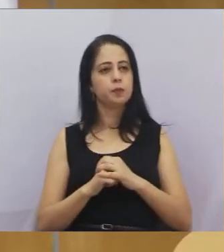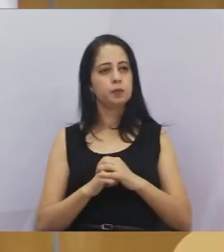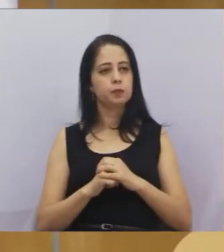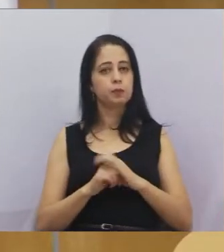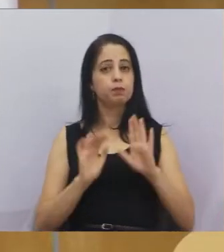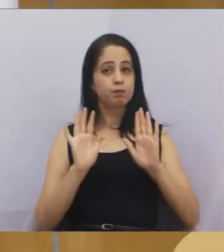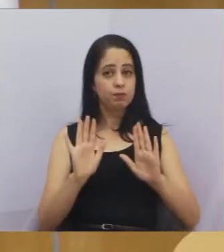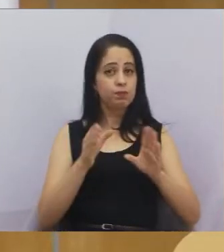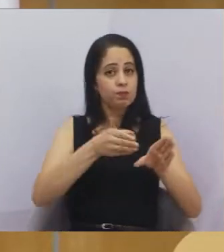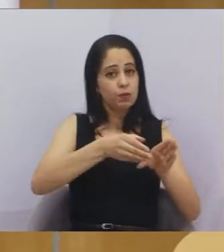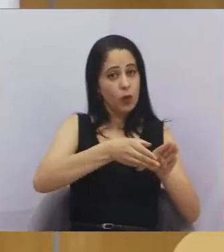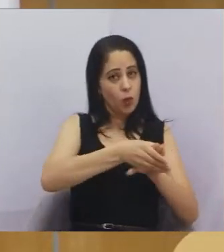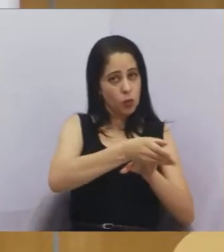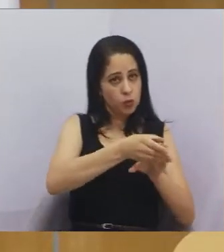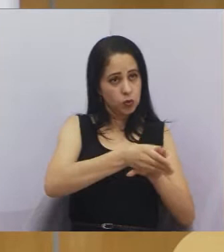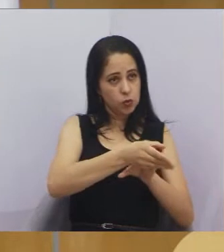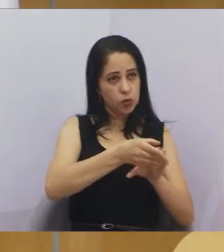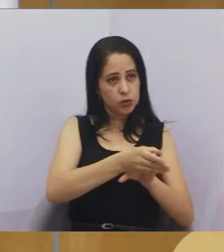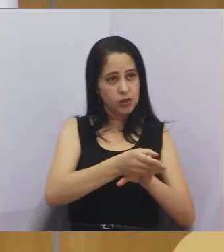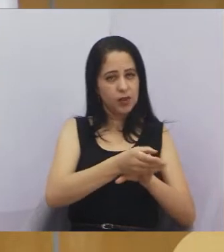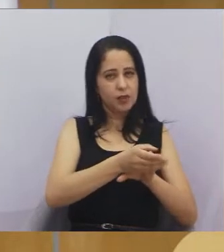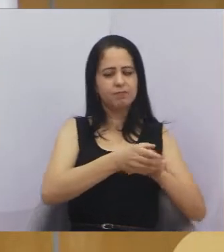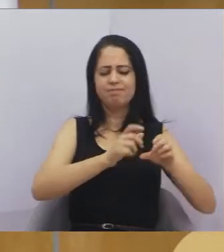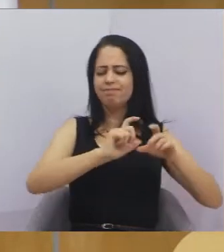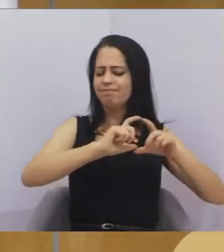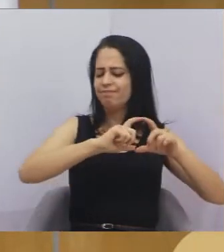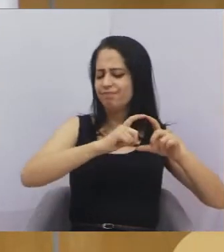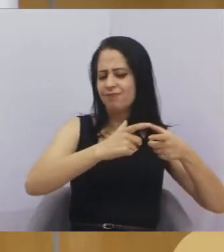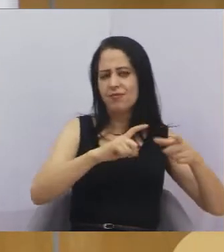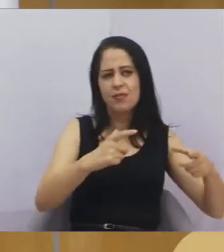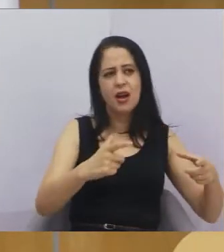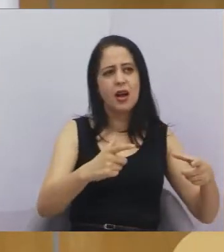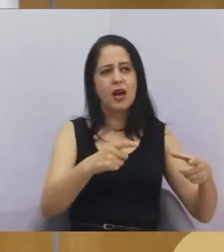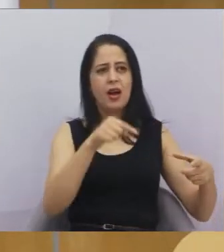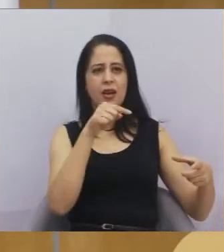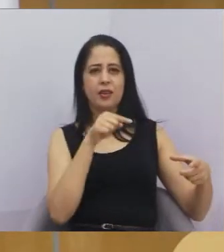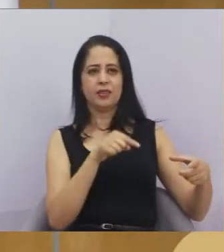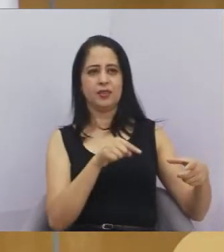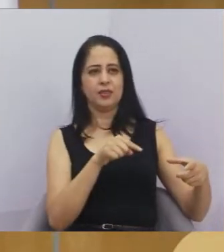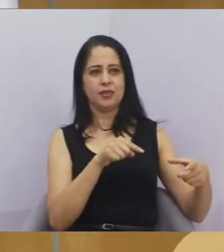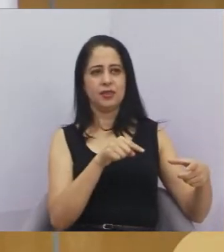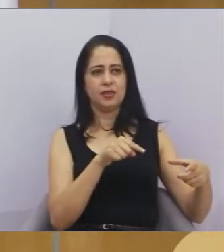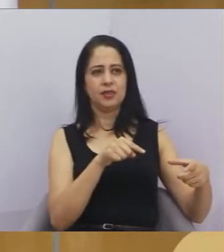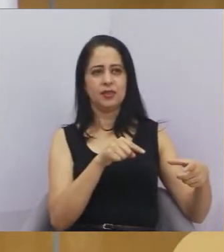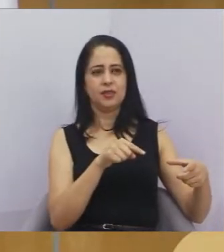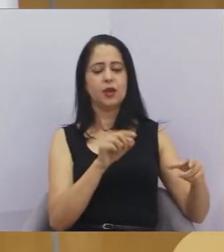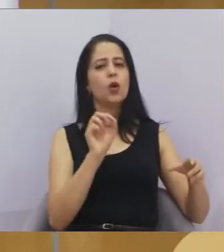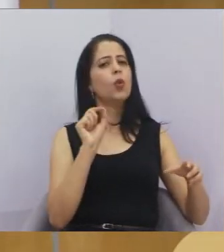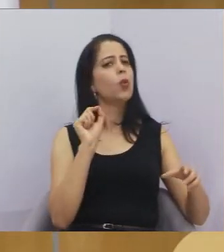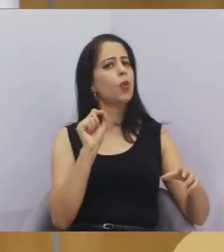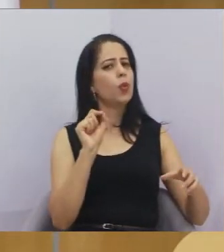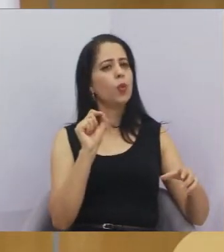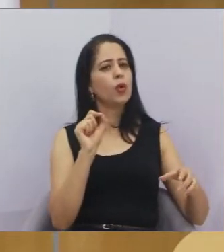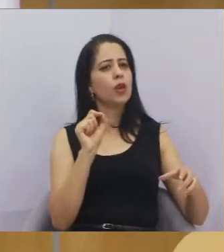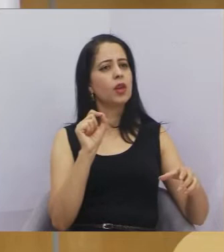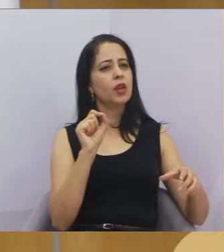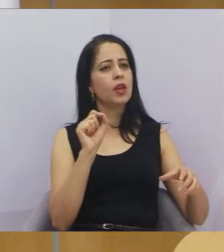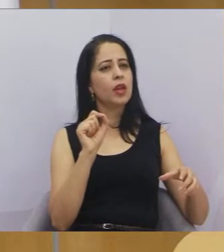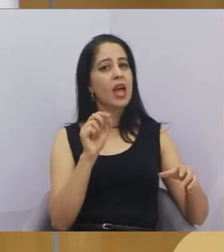os conselhos, a maioria deles, são paritários, ou seja,